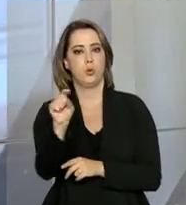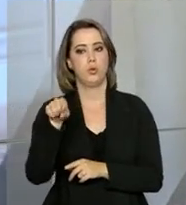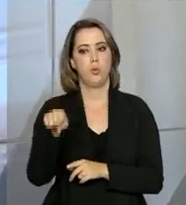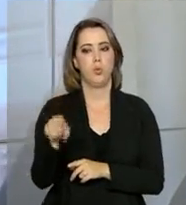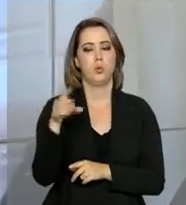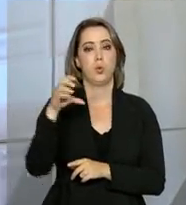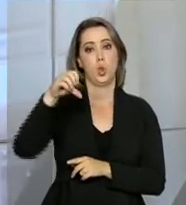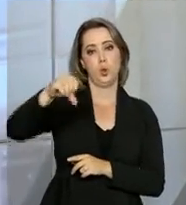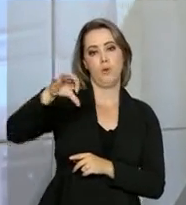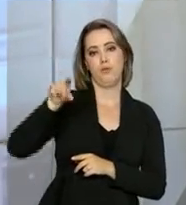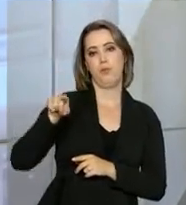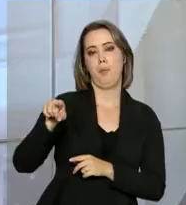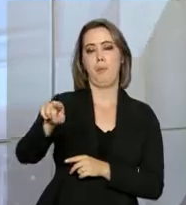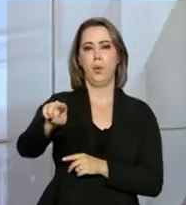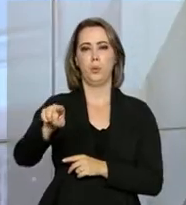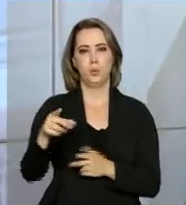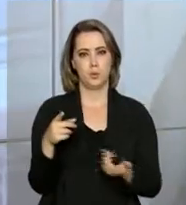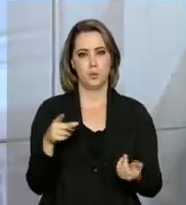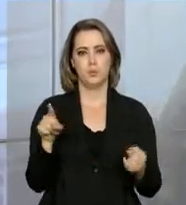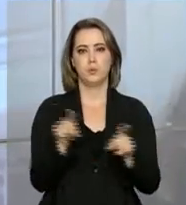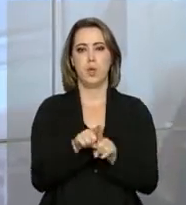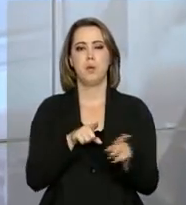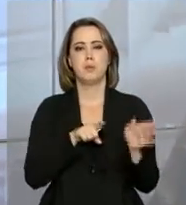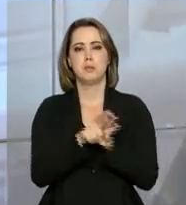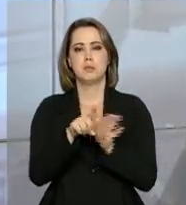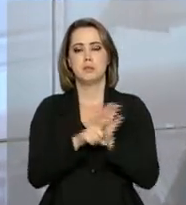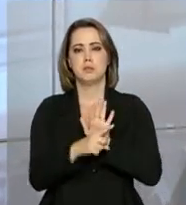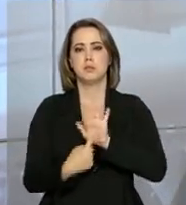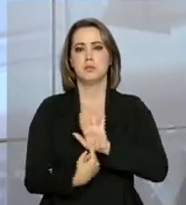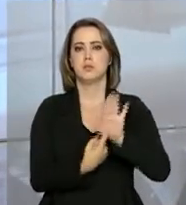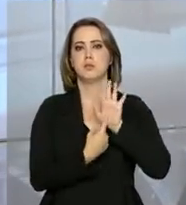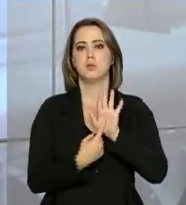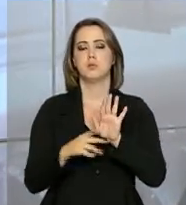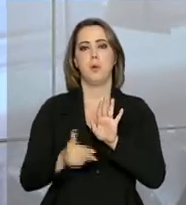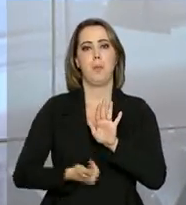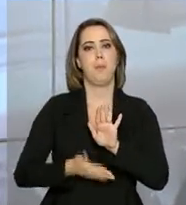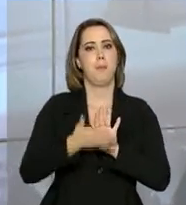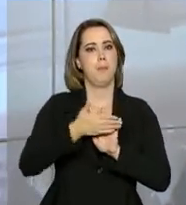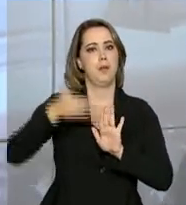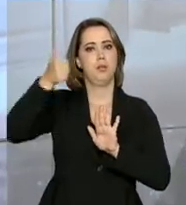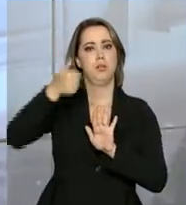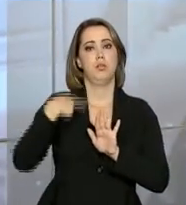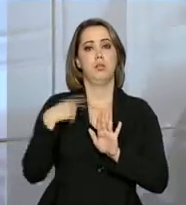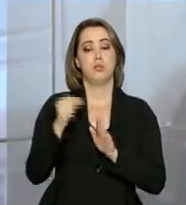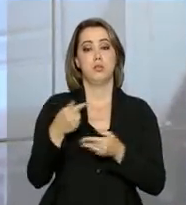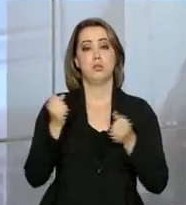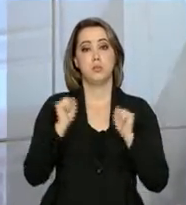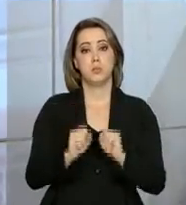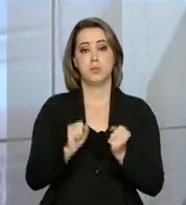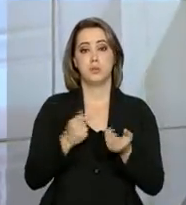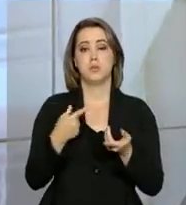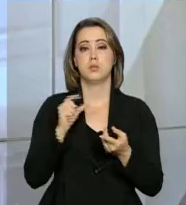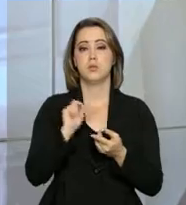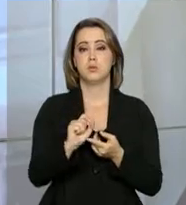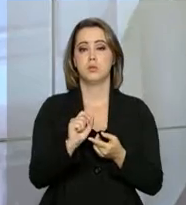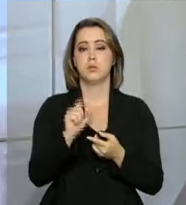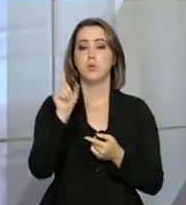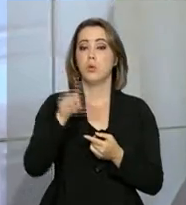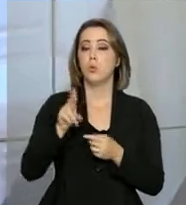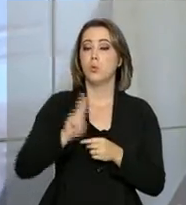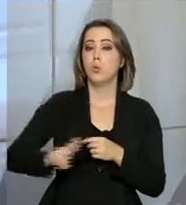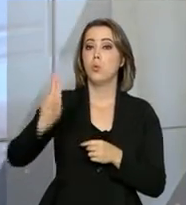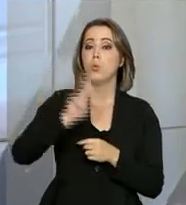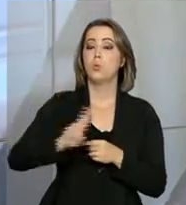pontos a pesquisa mostrou também que houve uma melhora na utilização da capacidade instalada que é o quanto da capacidade da fábrica